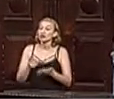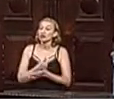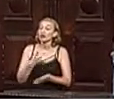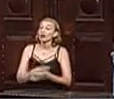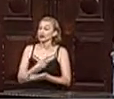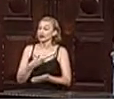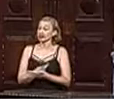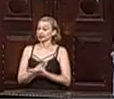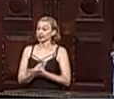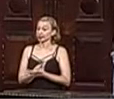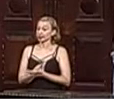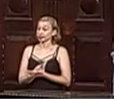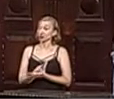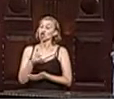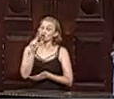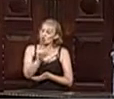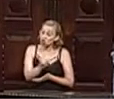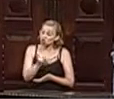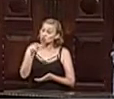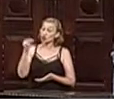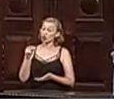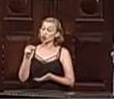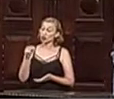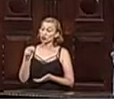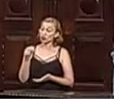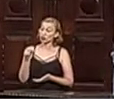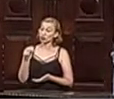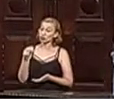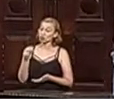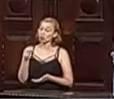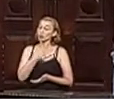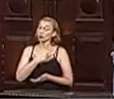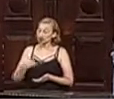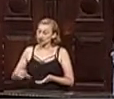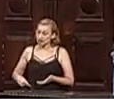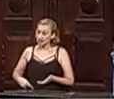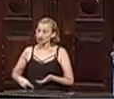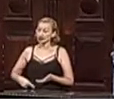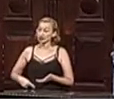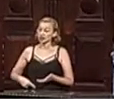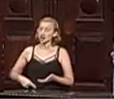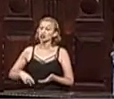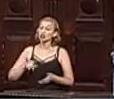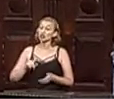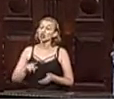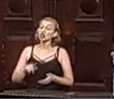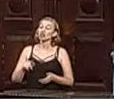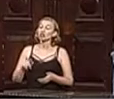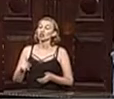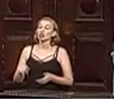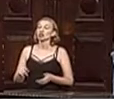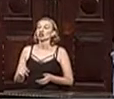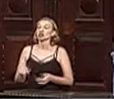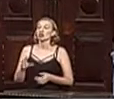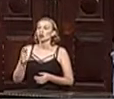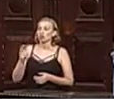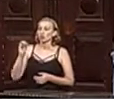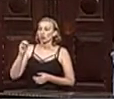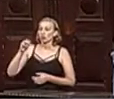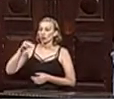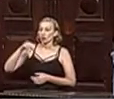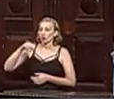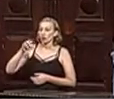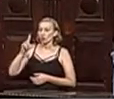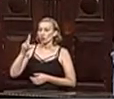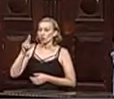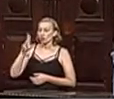de Janeiro, ele nomeou o atual presidente da Conlurb para seu assessor especial, com um gabinete ao lado do seu,